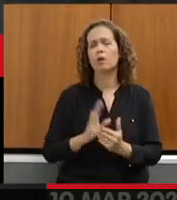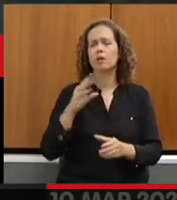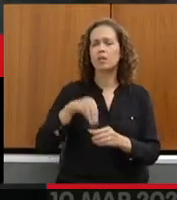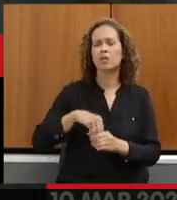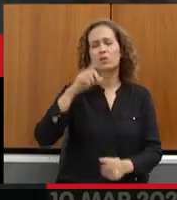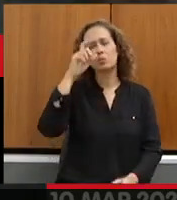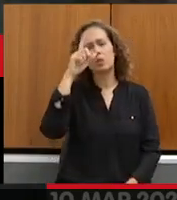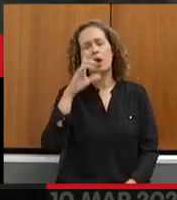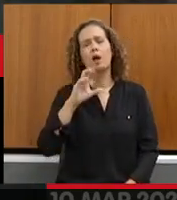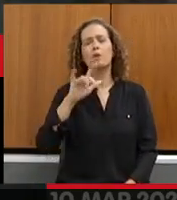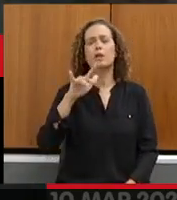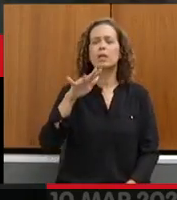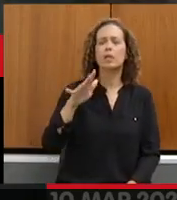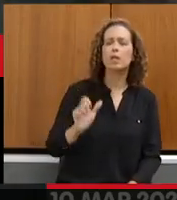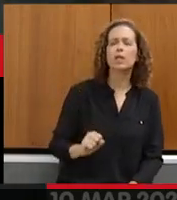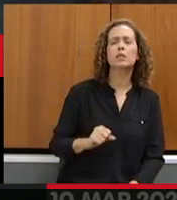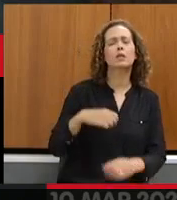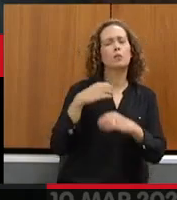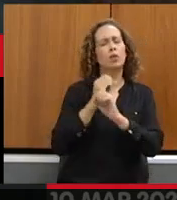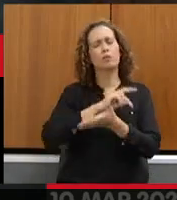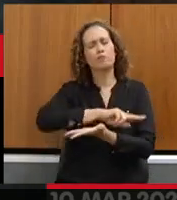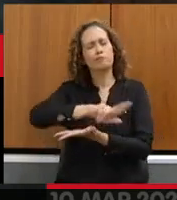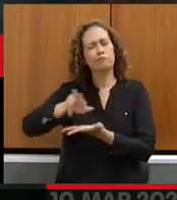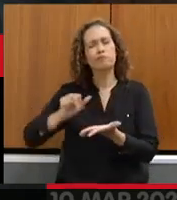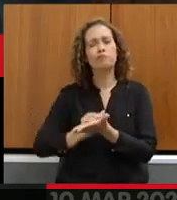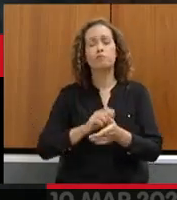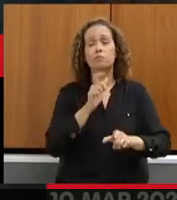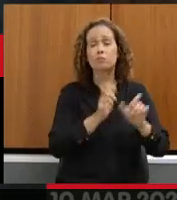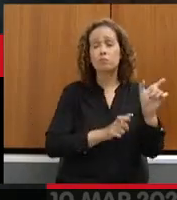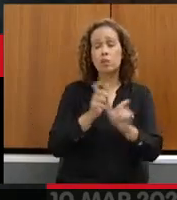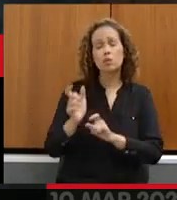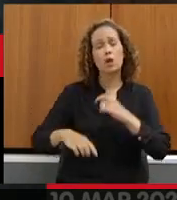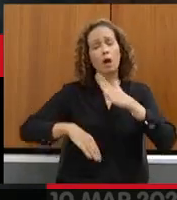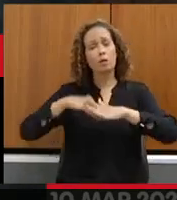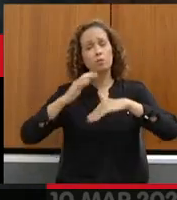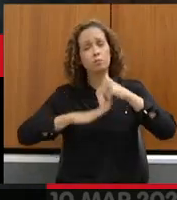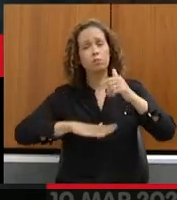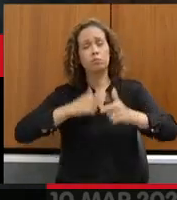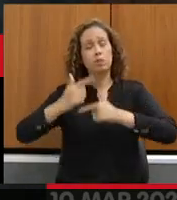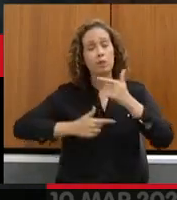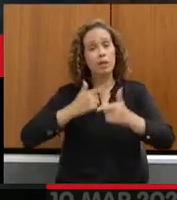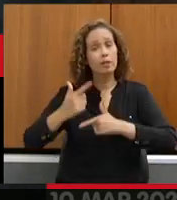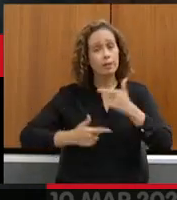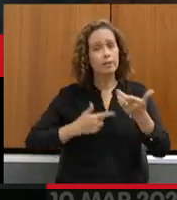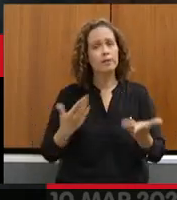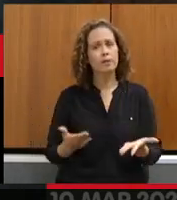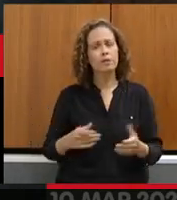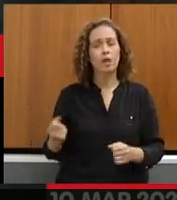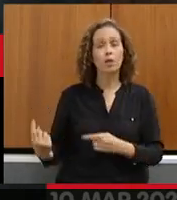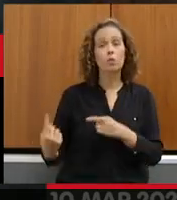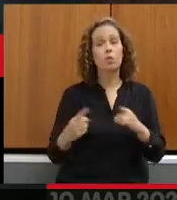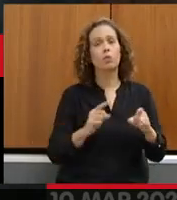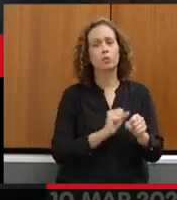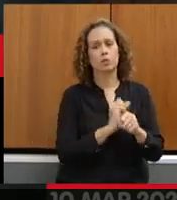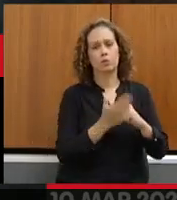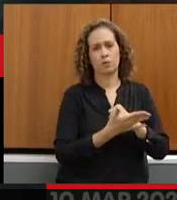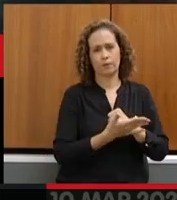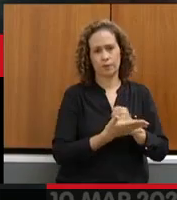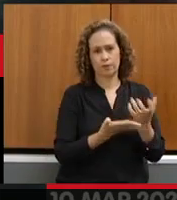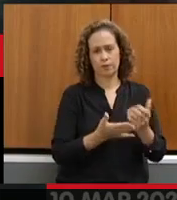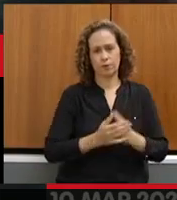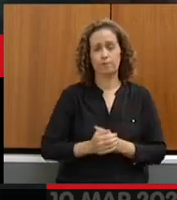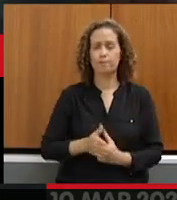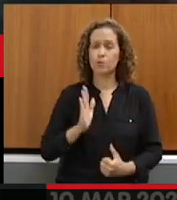hospitais clínicas Laboratórios enfim pessoal que está de frente no combate a corrigir diretamente